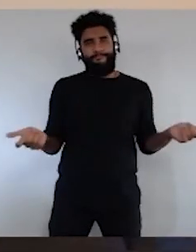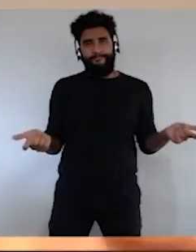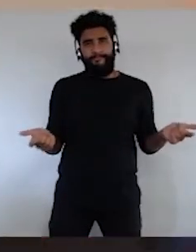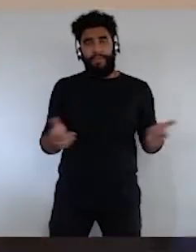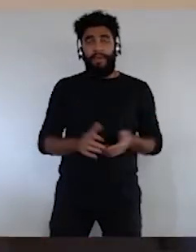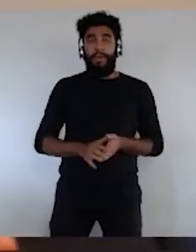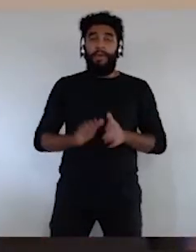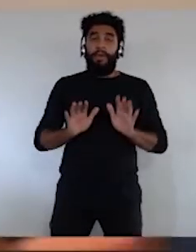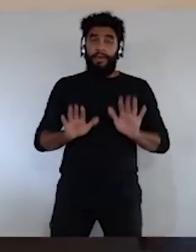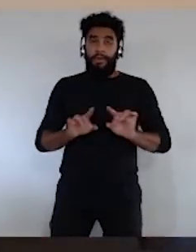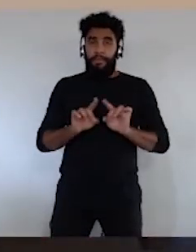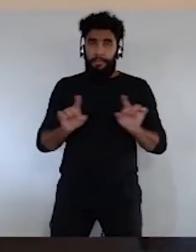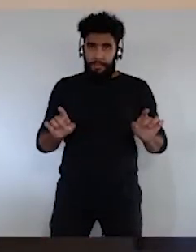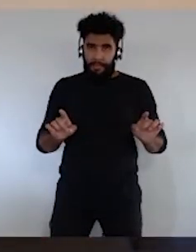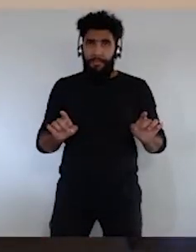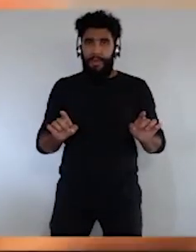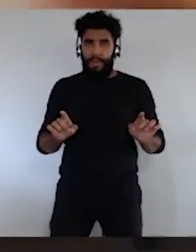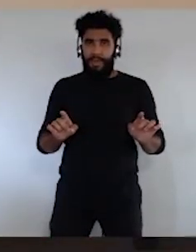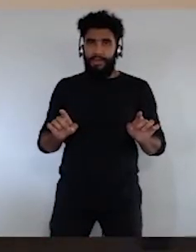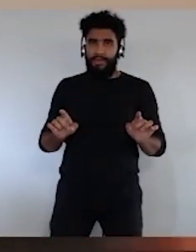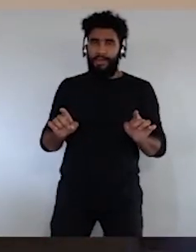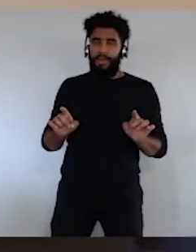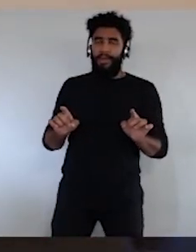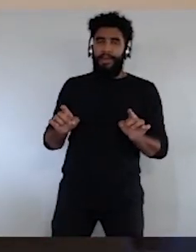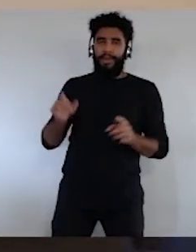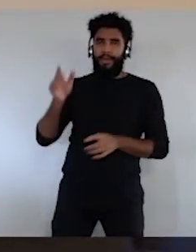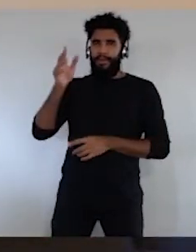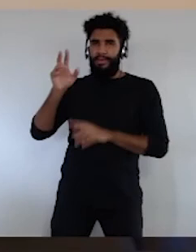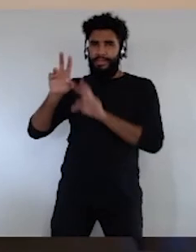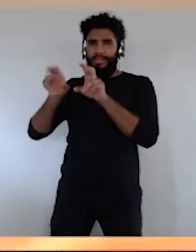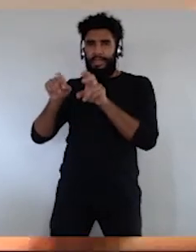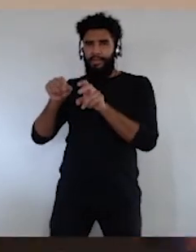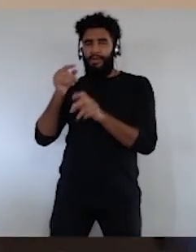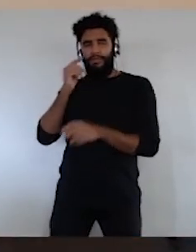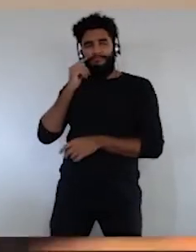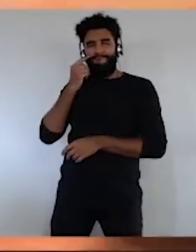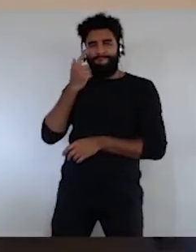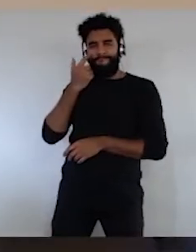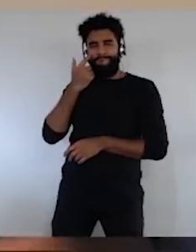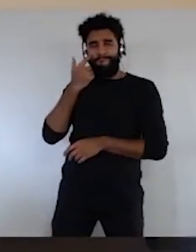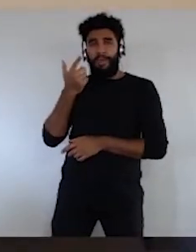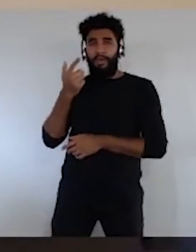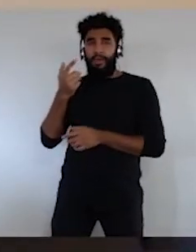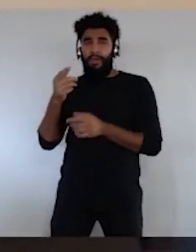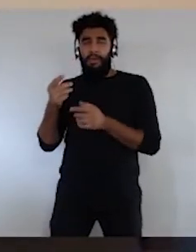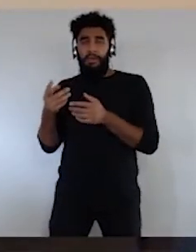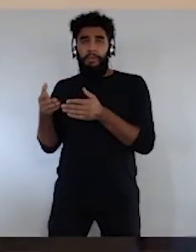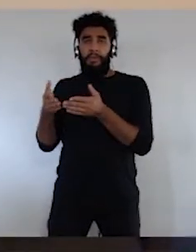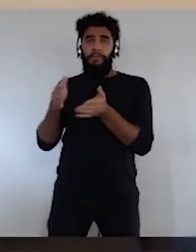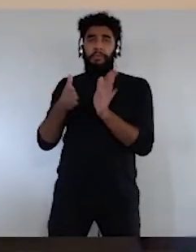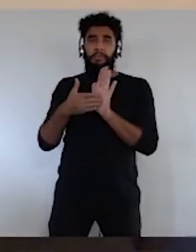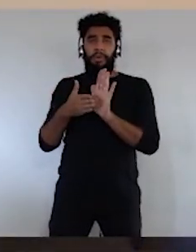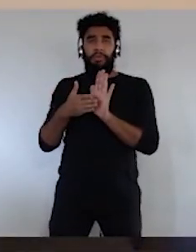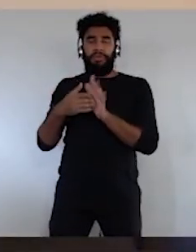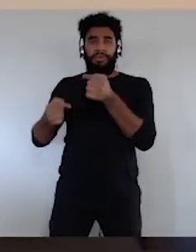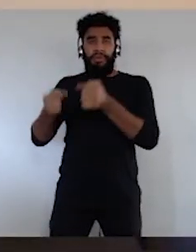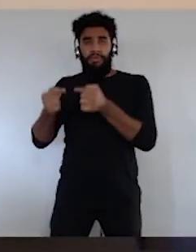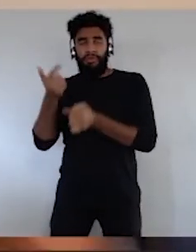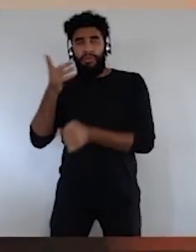extraordinário, quem deve falar primeiro, o Supremo, às vezes, julgando questões quando já há